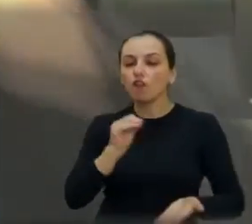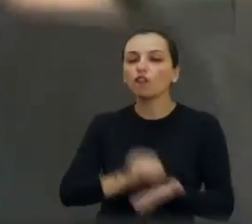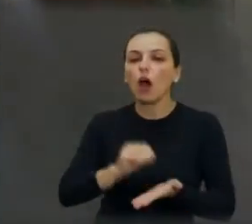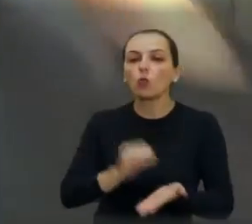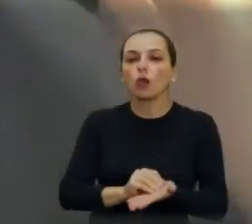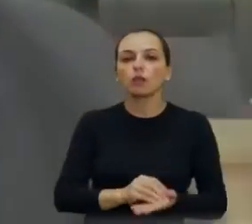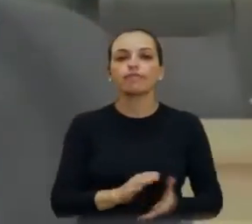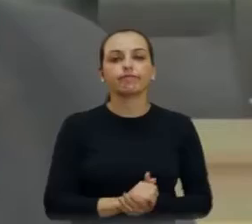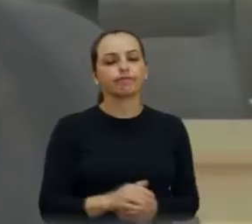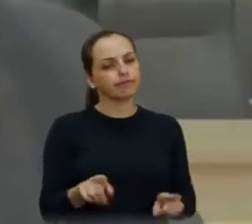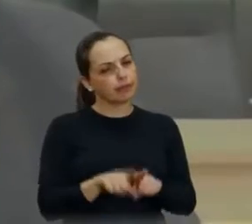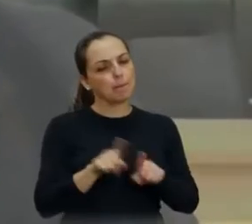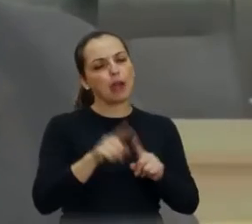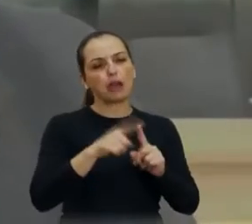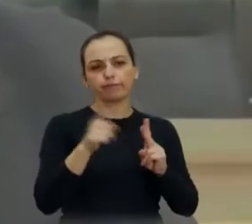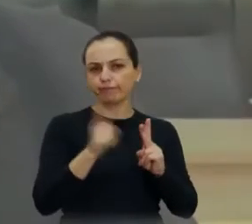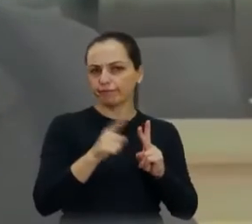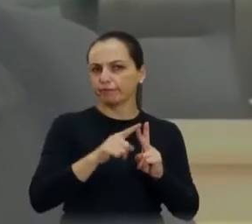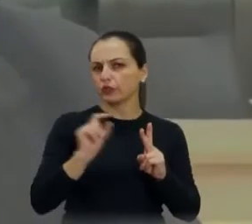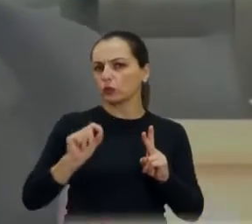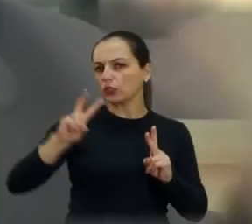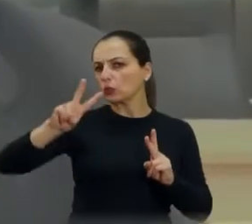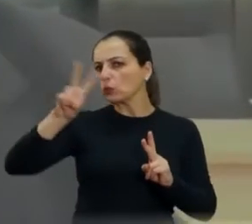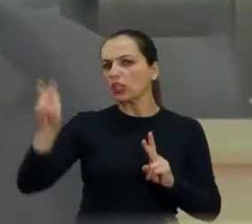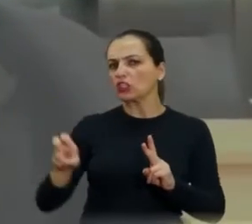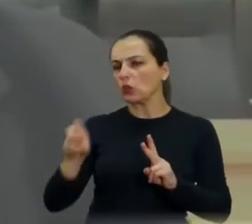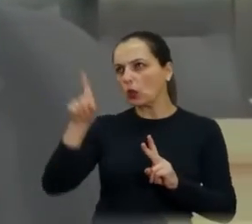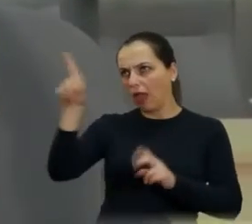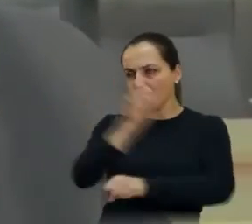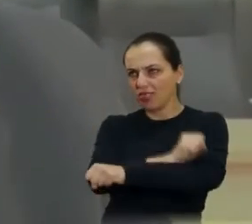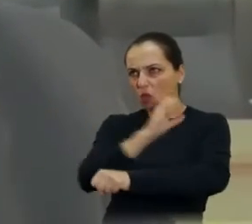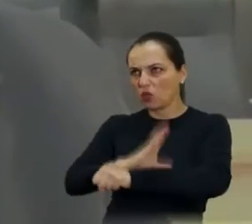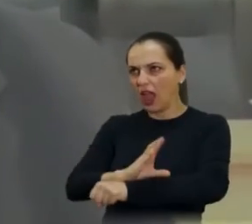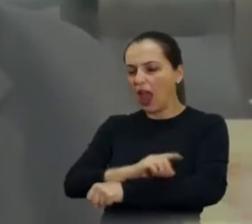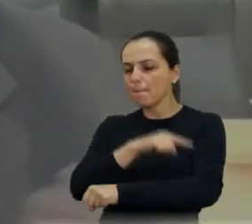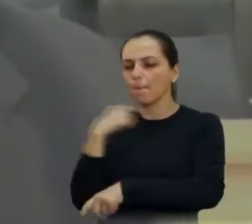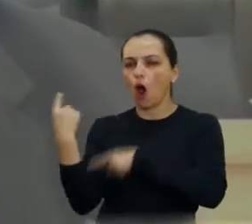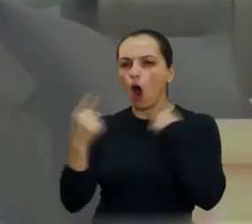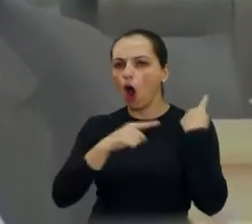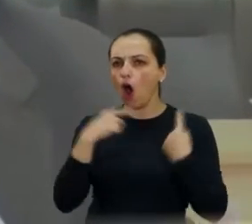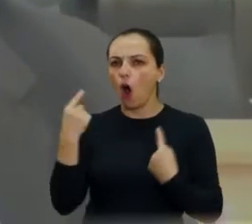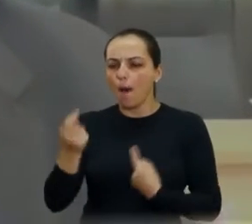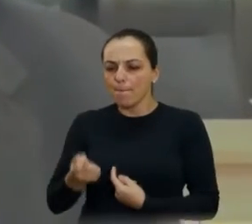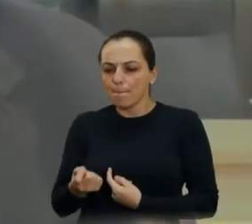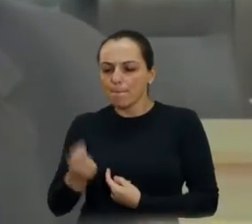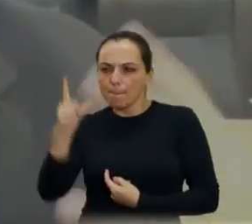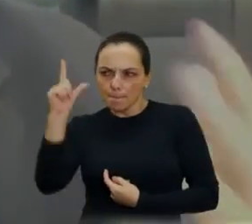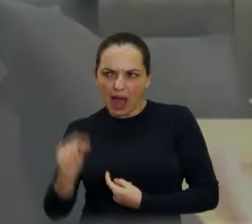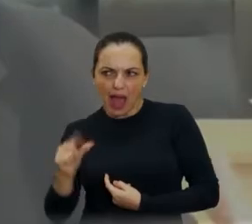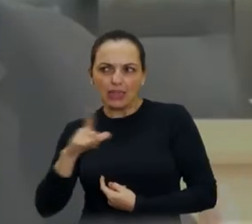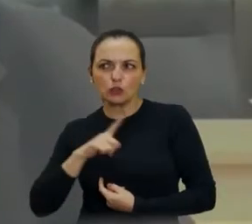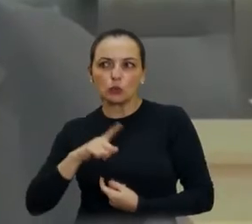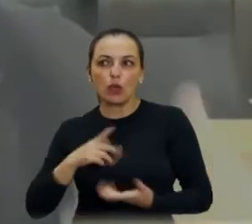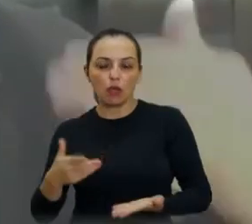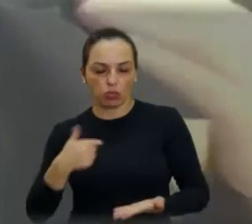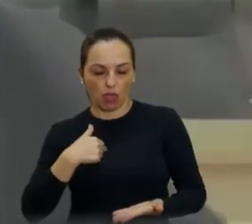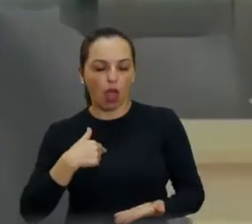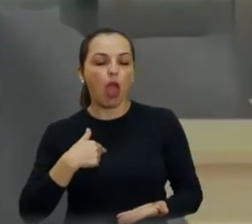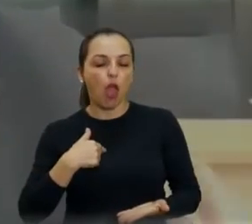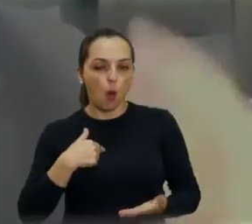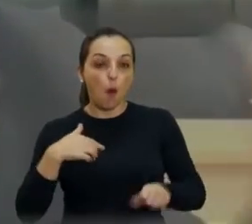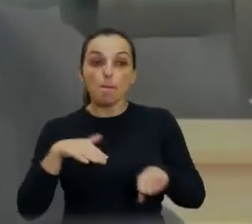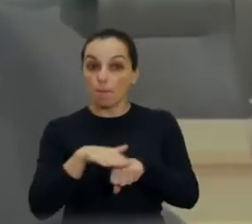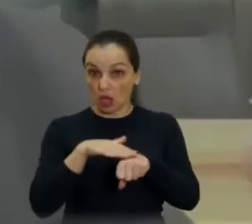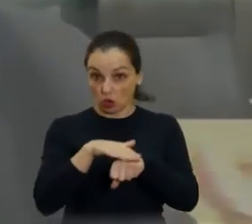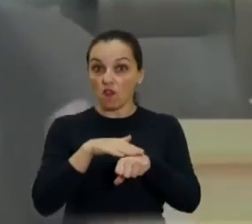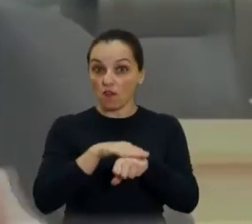vi aqui o vereador falar, que em São Carlos tem menos óbitos, eu vi uma palestra, uma conversa, uma